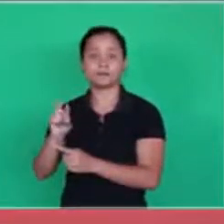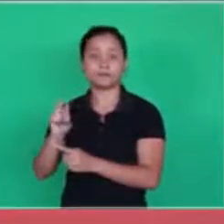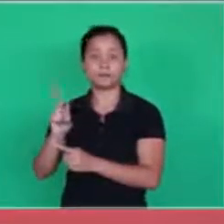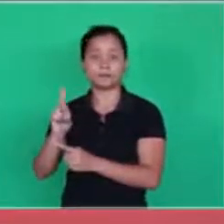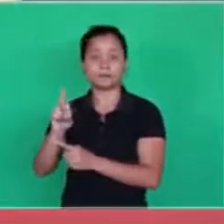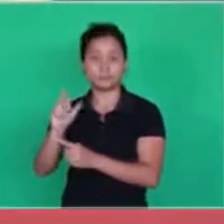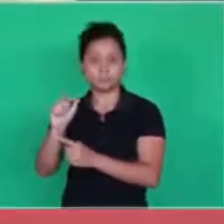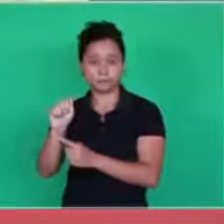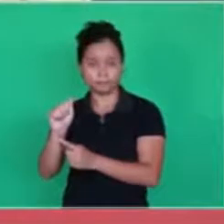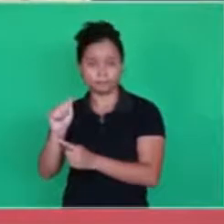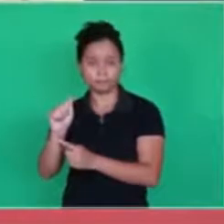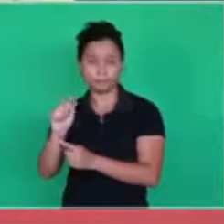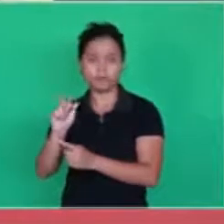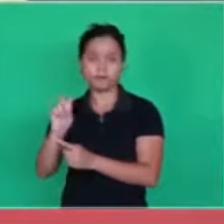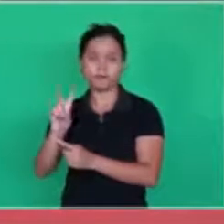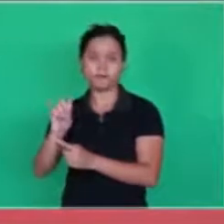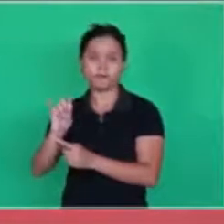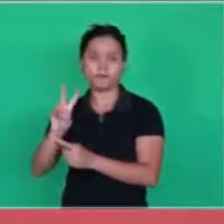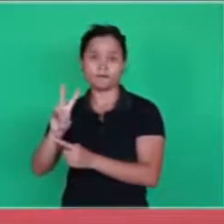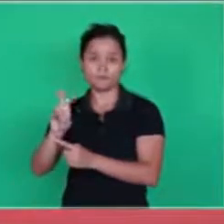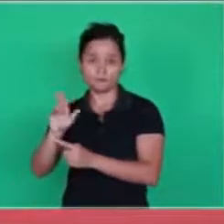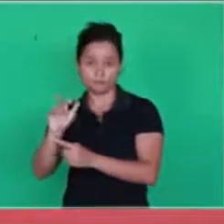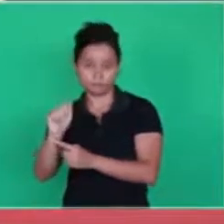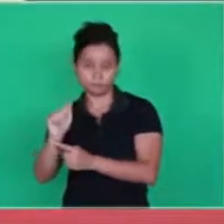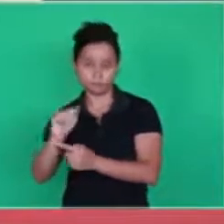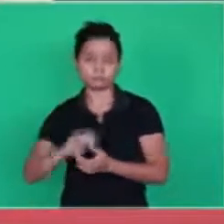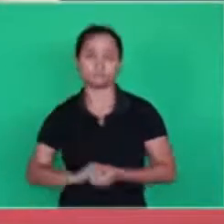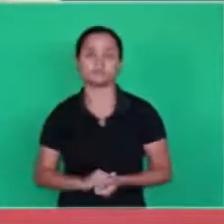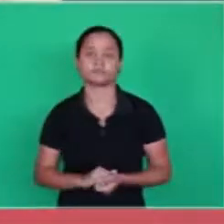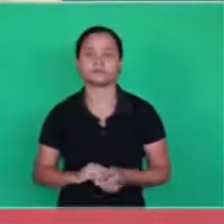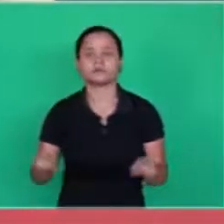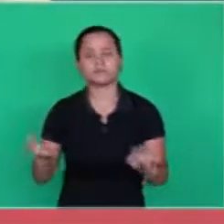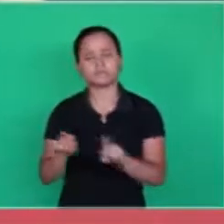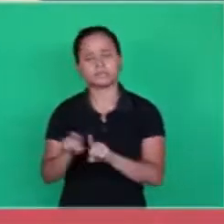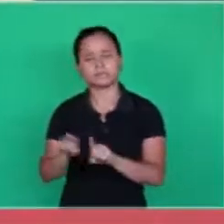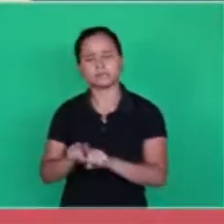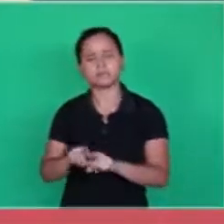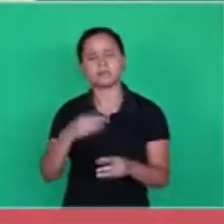Nós temos, portanto, o verbo como palavra viva